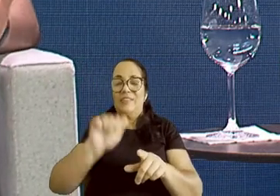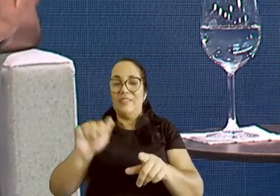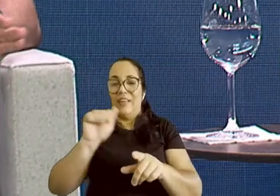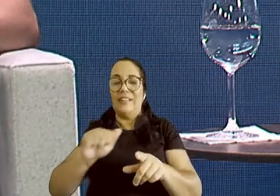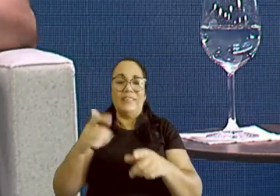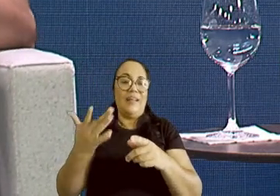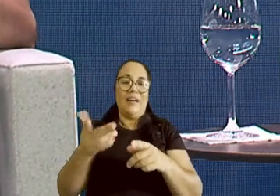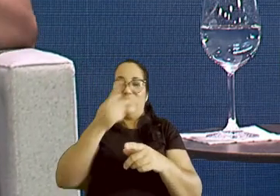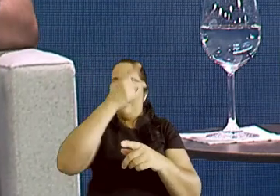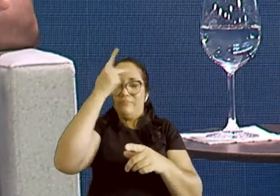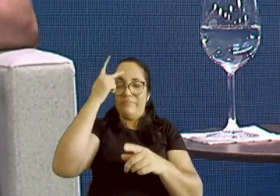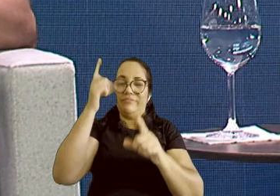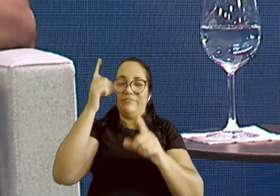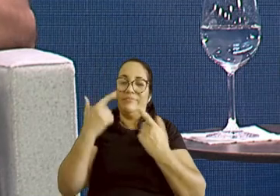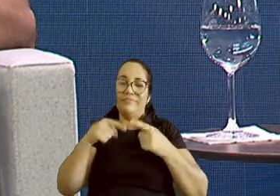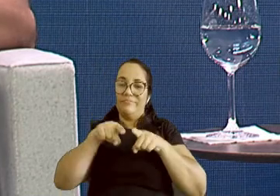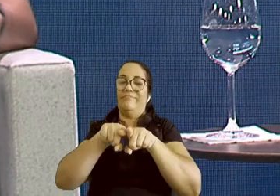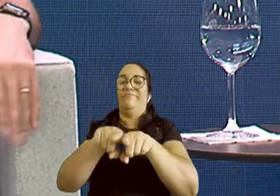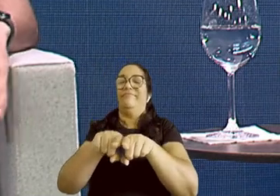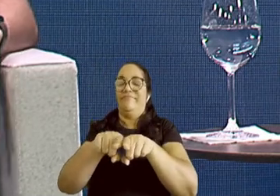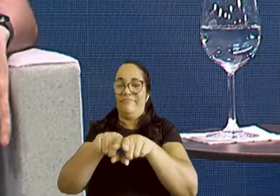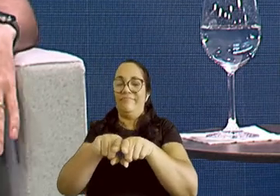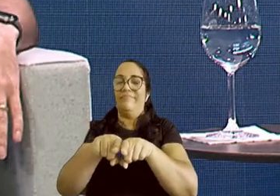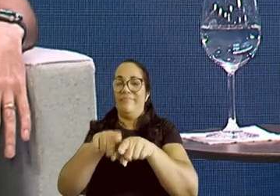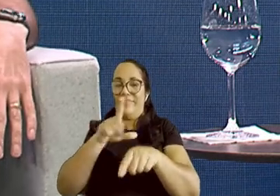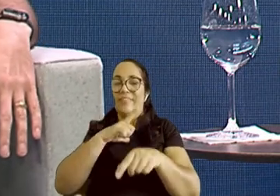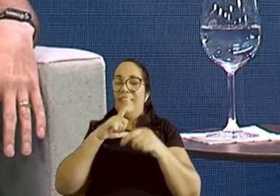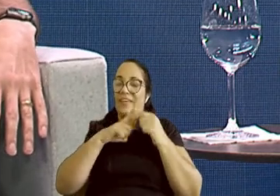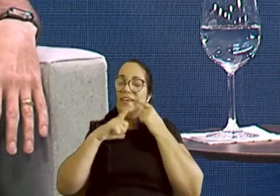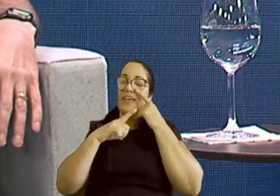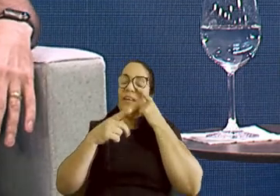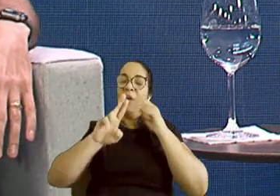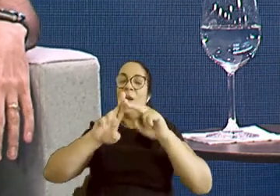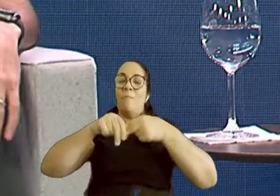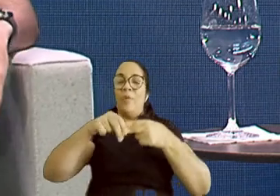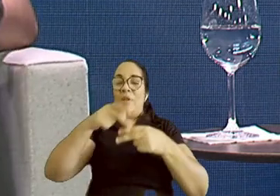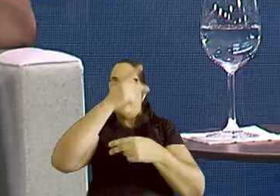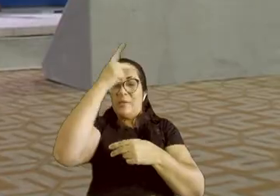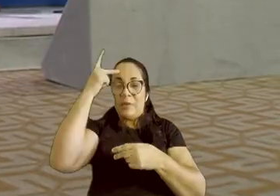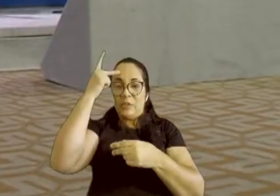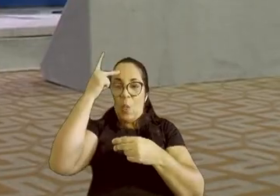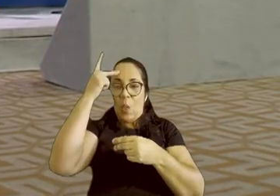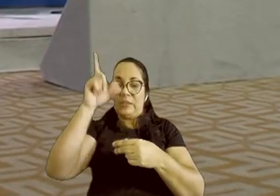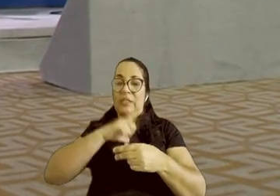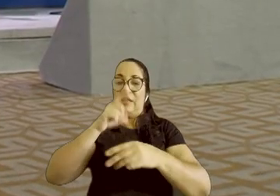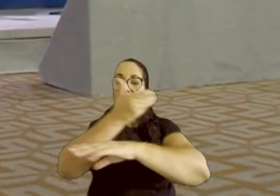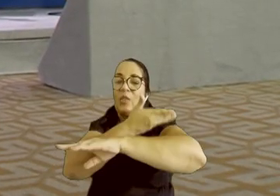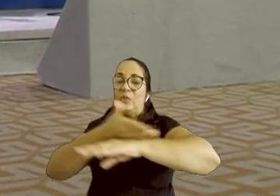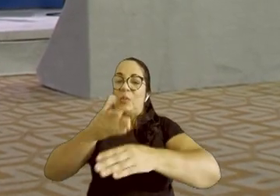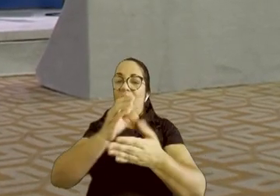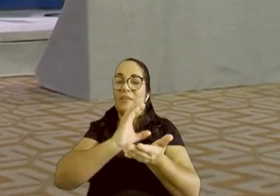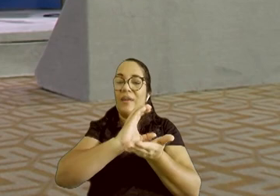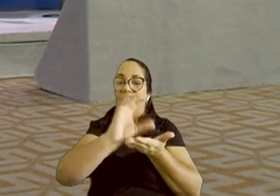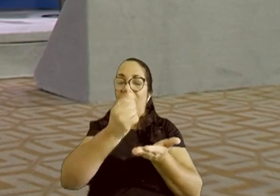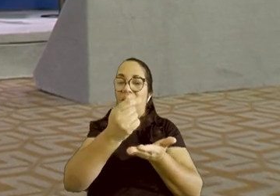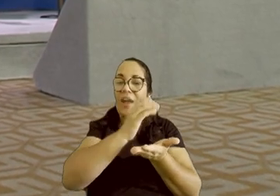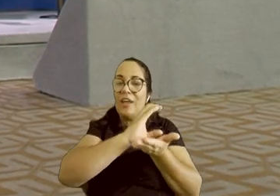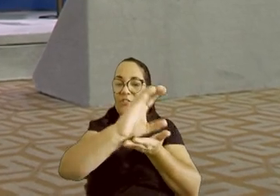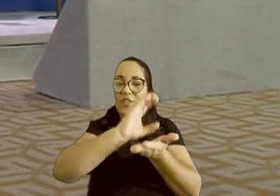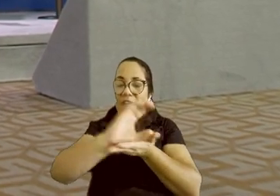e acho que também também é um grande aprendizado para os investidores né porque quando um investidor tá captando né